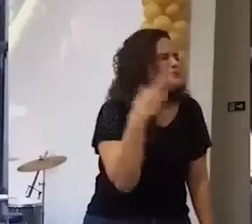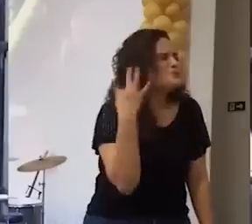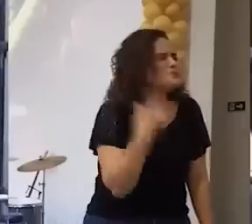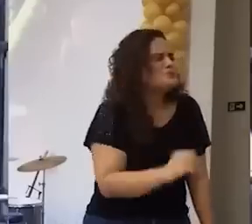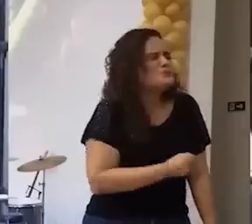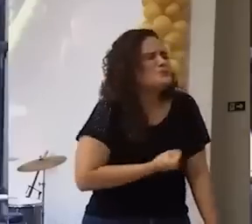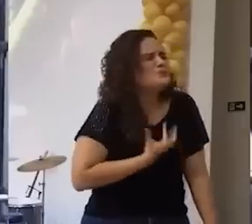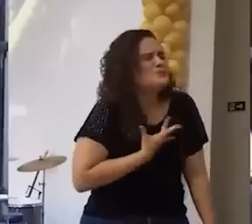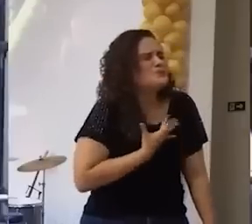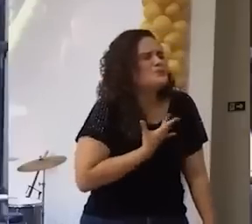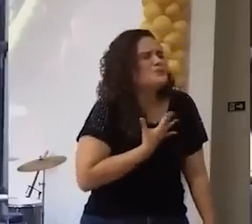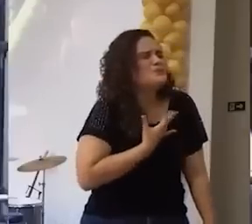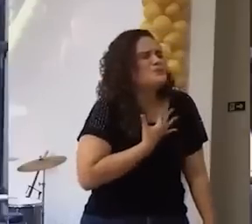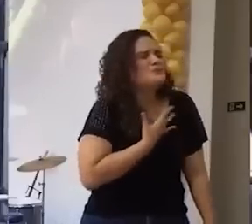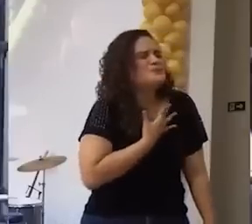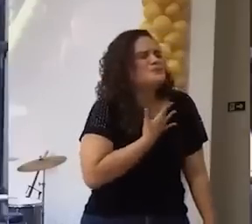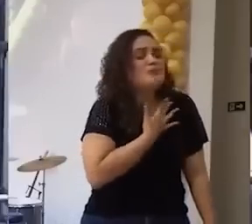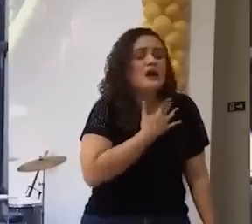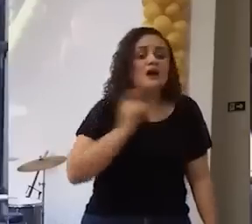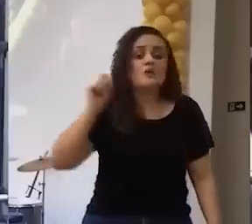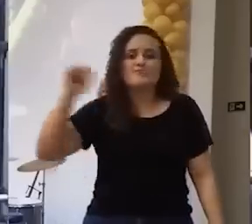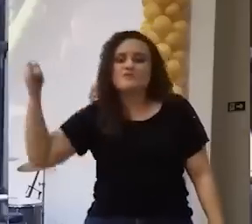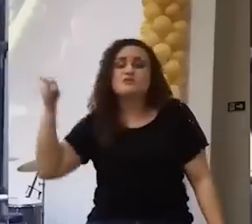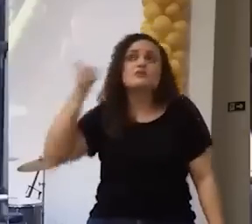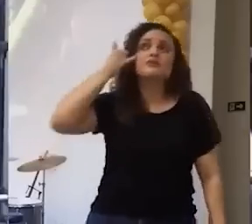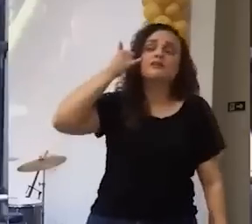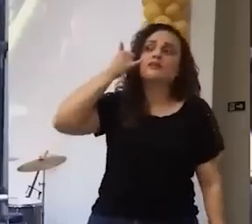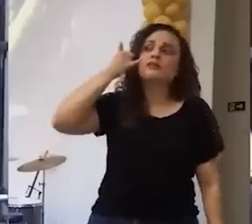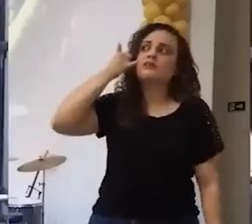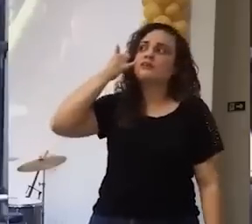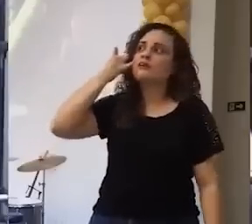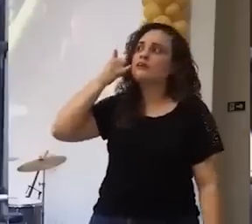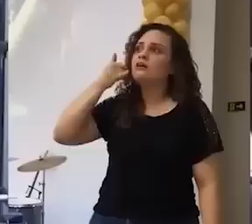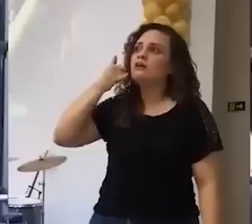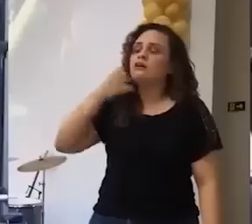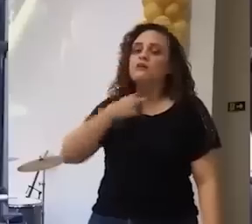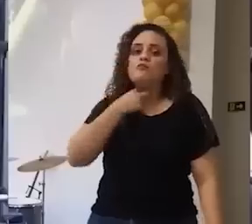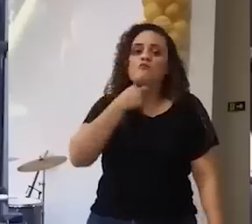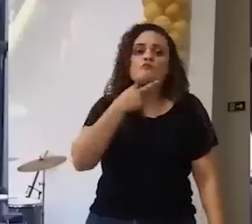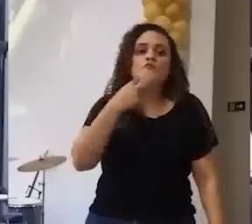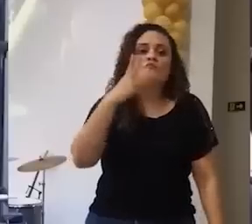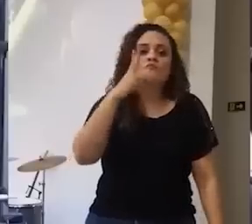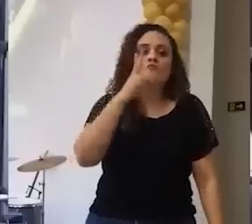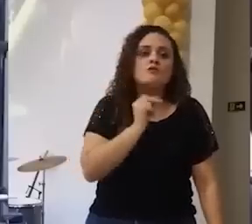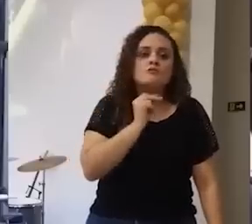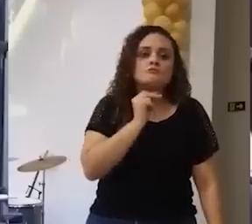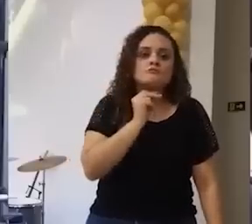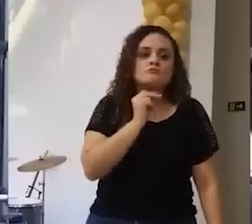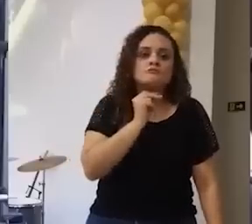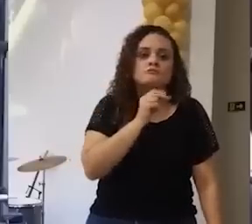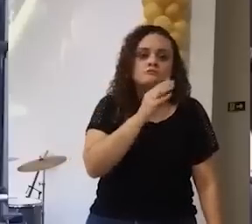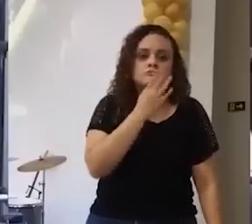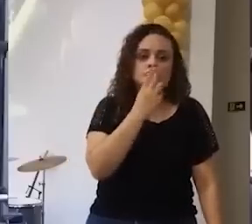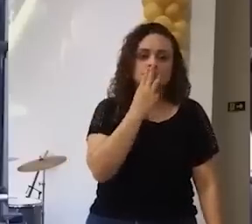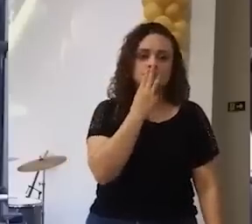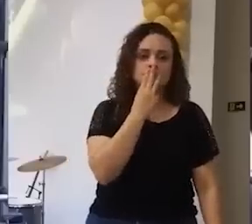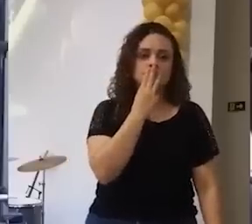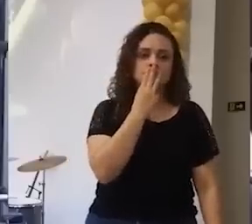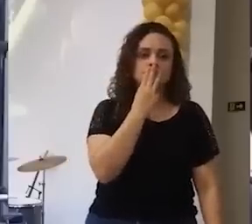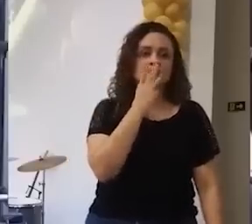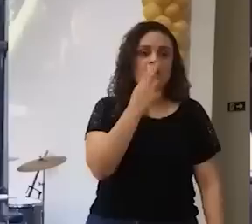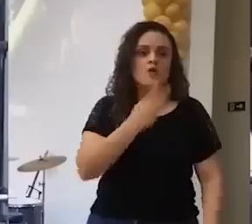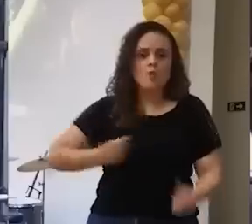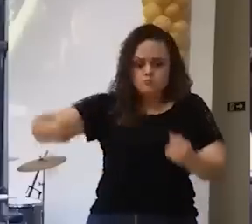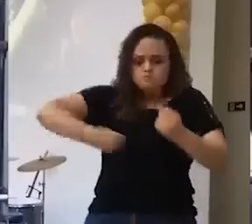avassaladora, que quando eu recebi o telefonema, eu perdi a voz, foi como um soco na boca do meu estômago.